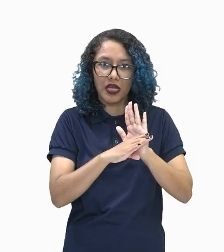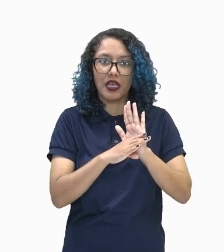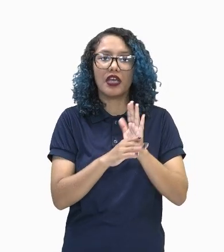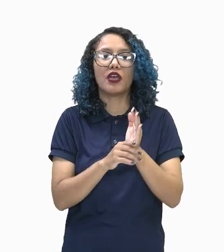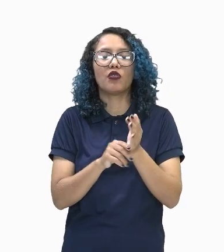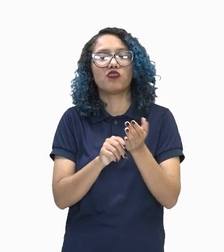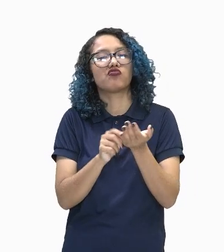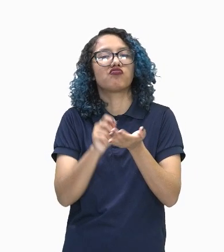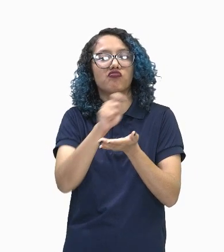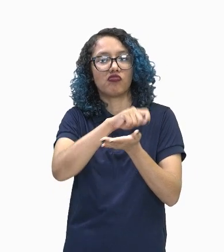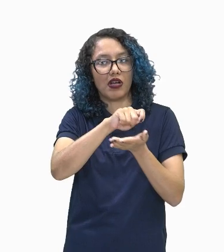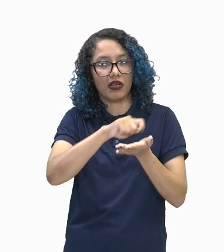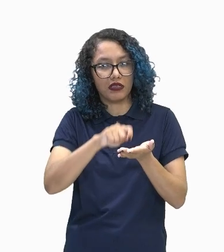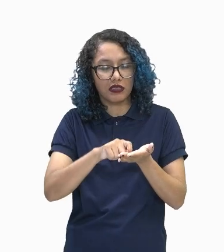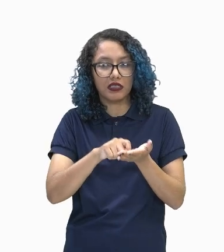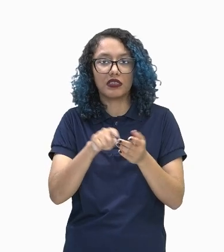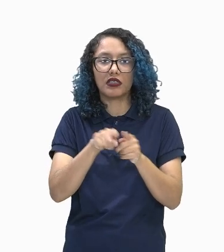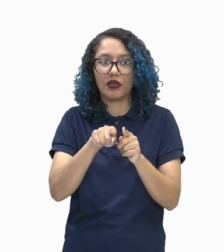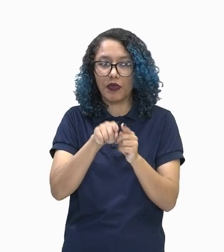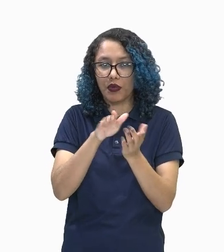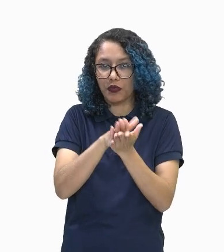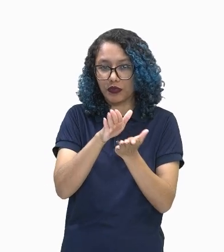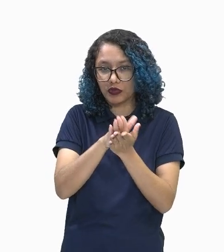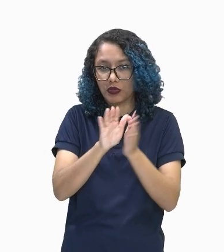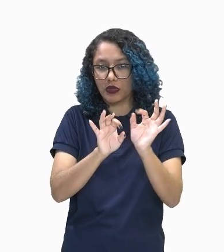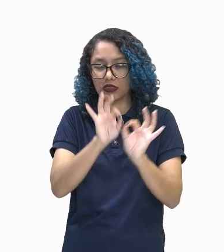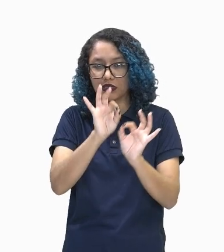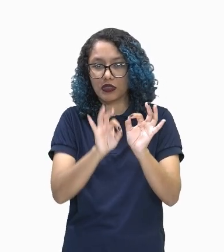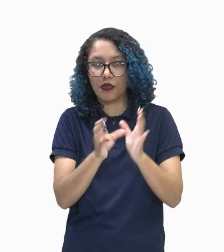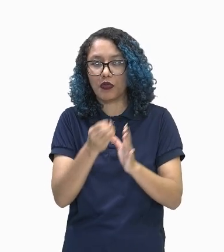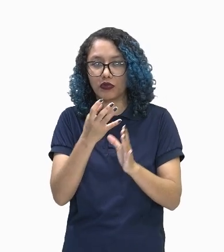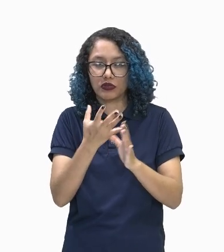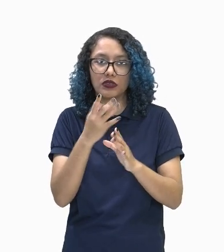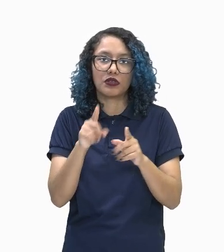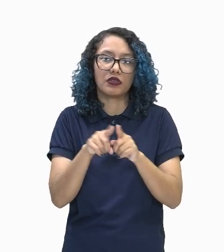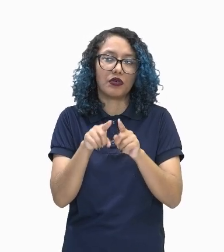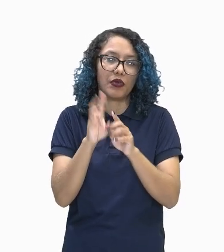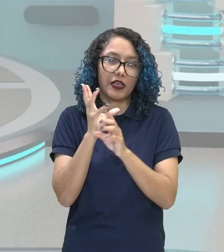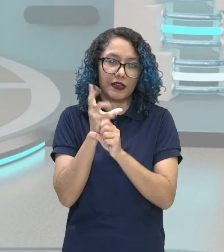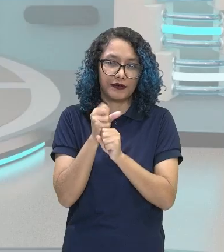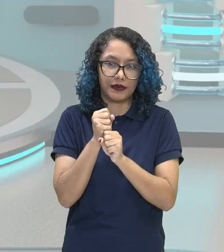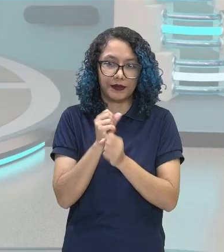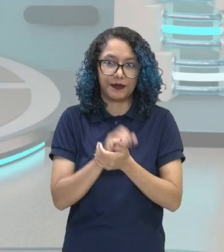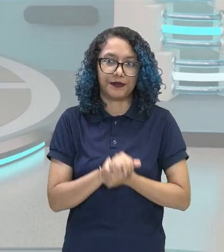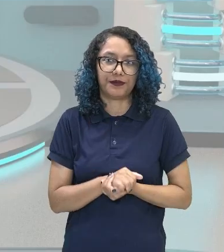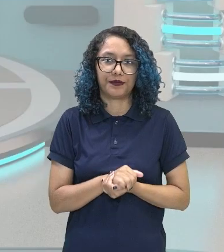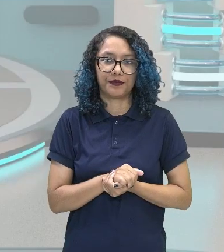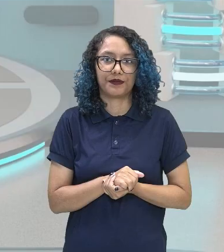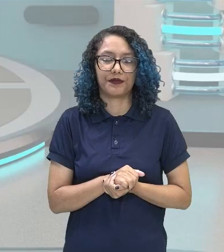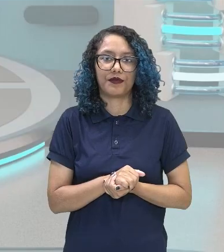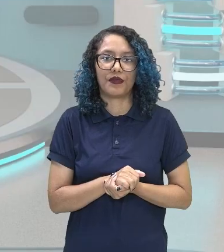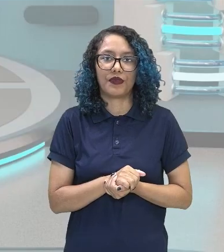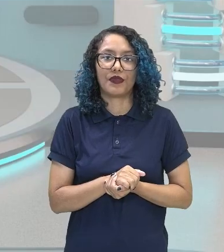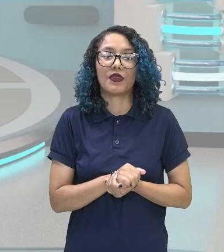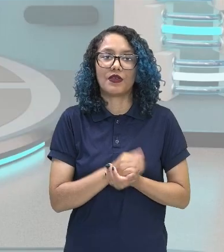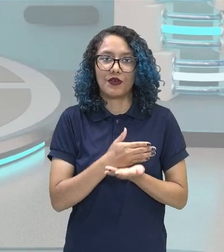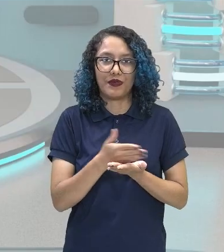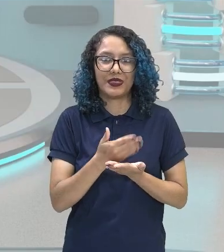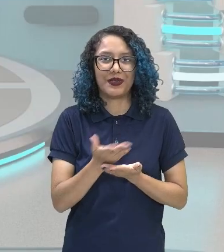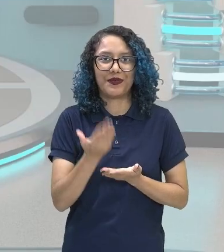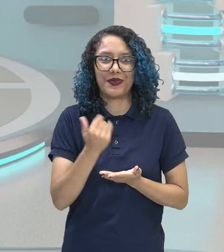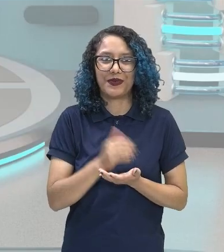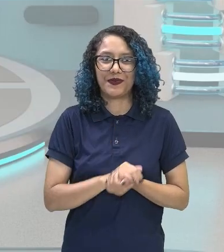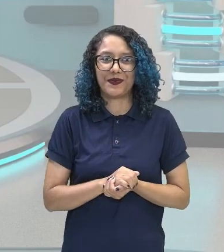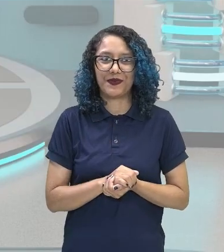e publicação, planejamento, produção e revisão. É isso aí, então vamos à